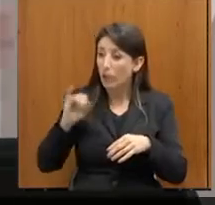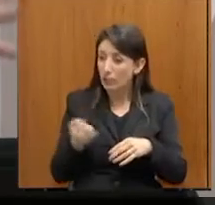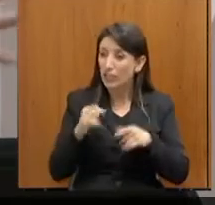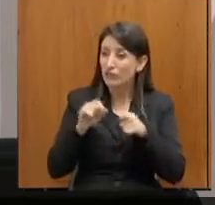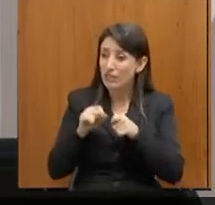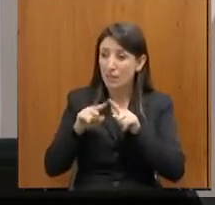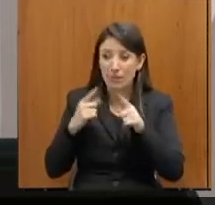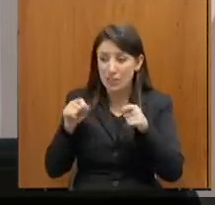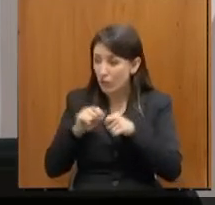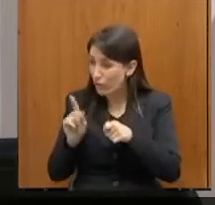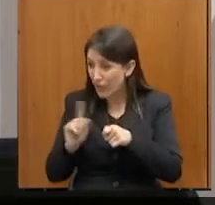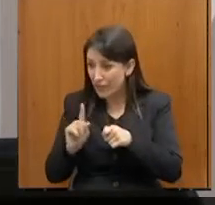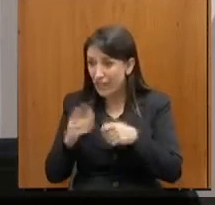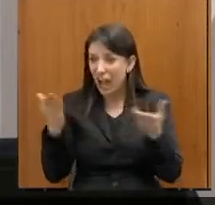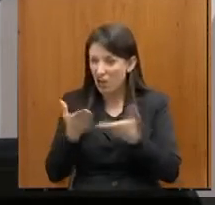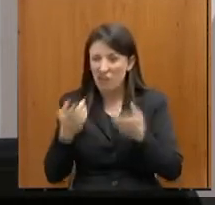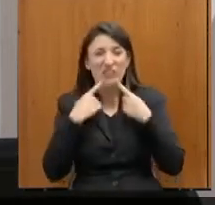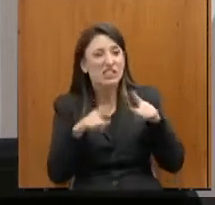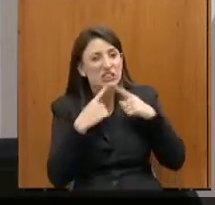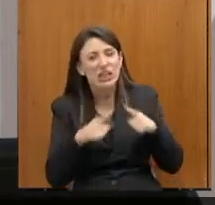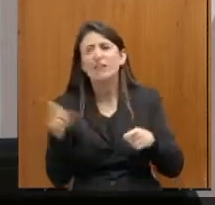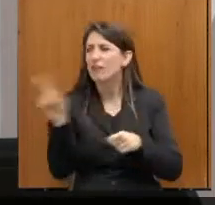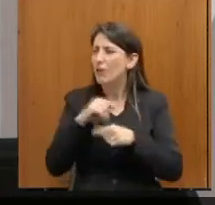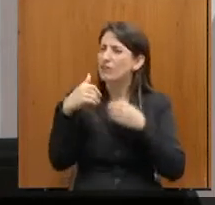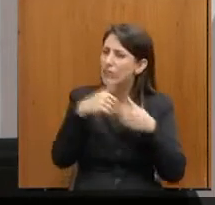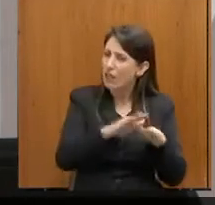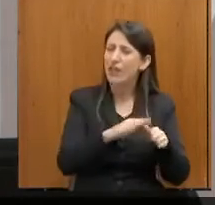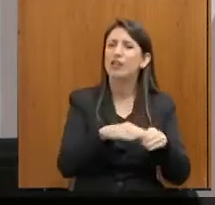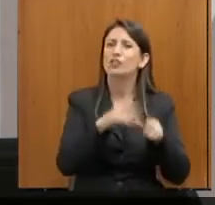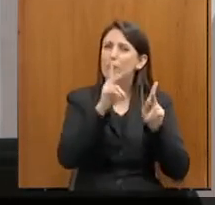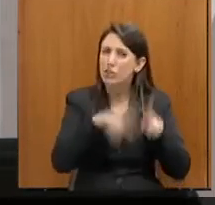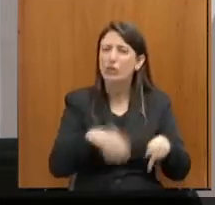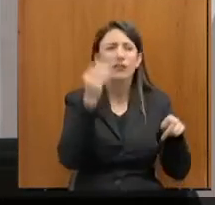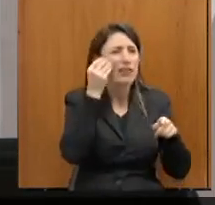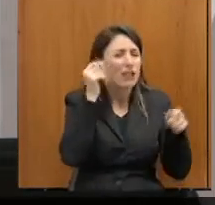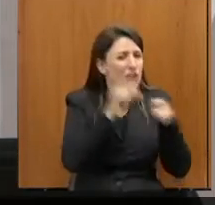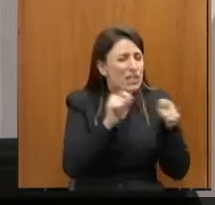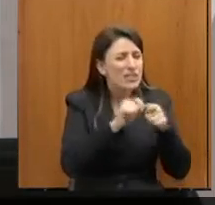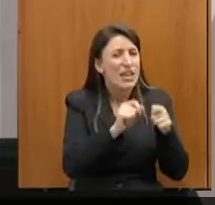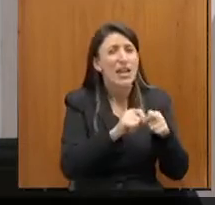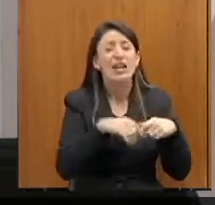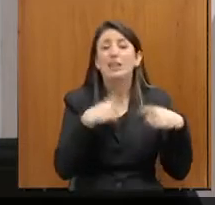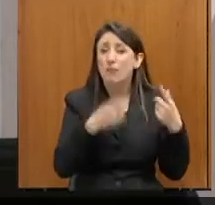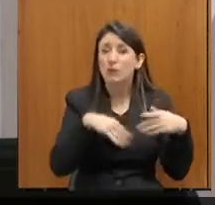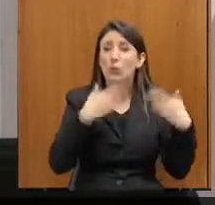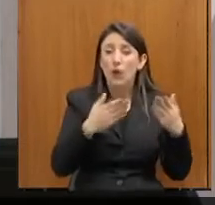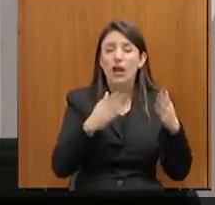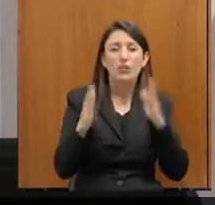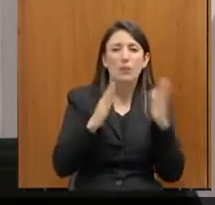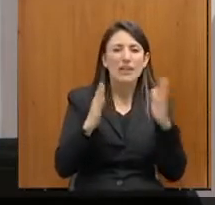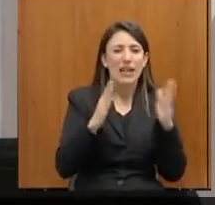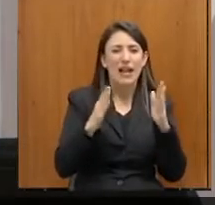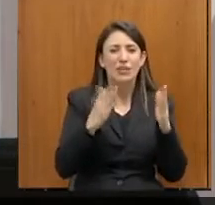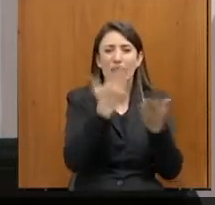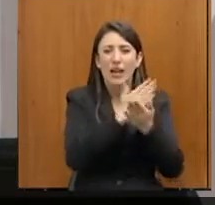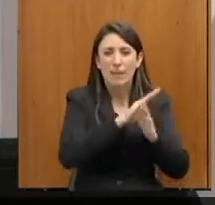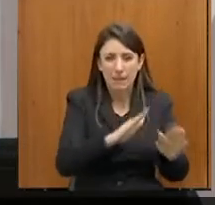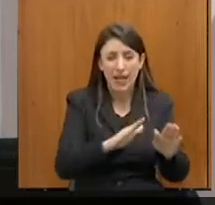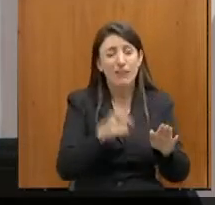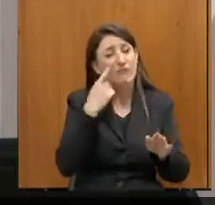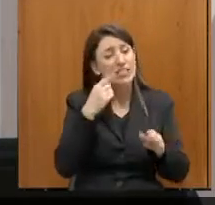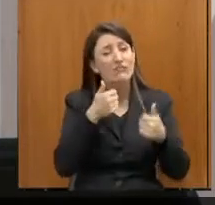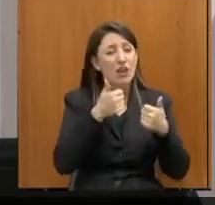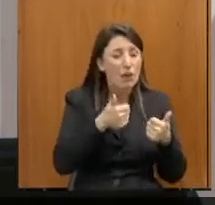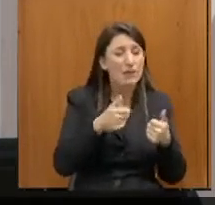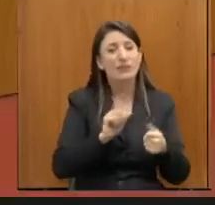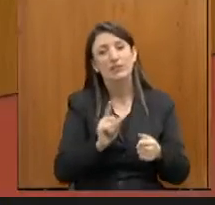criticar tu acha que está tentando fazer deixa o terminal mandar você pega o mandato e resumo mandasse Valeu mais a pena isso os que passaram para trás